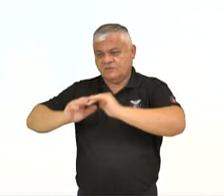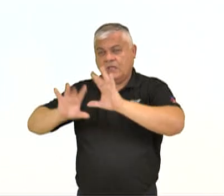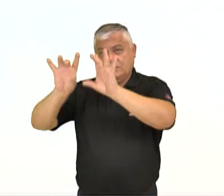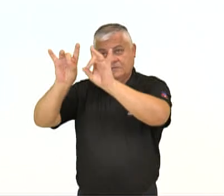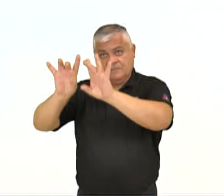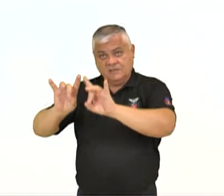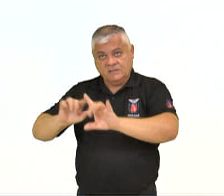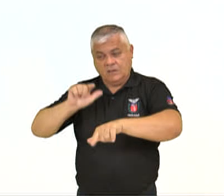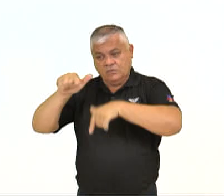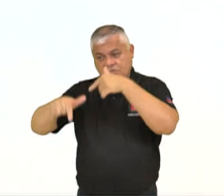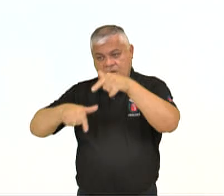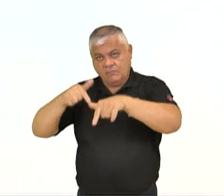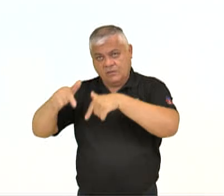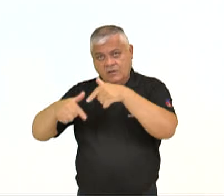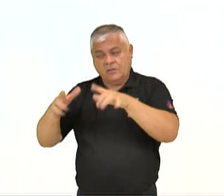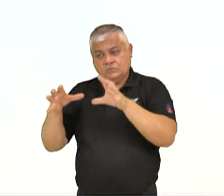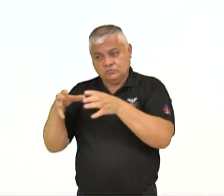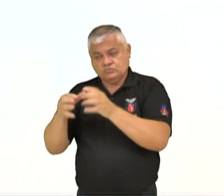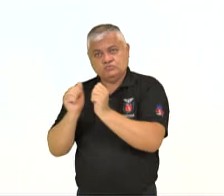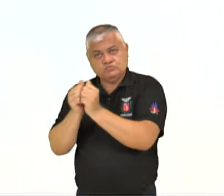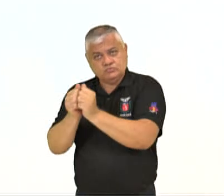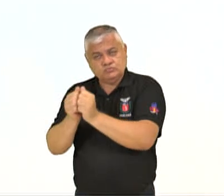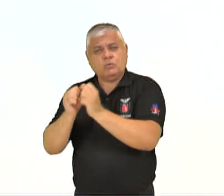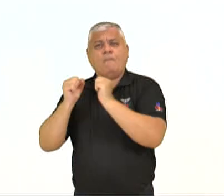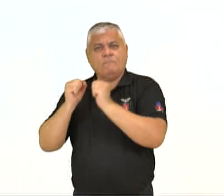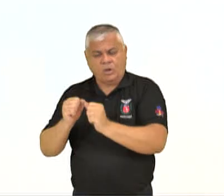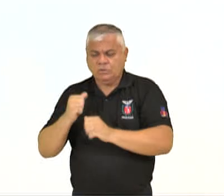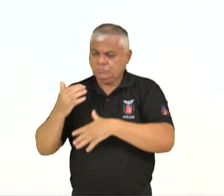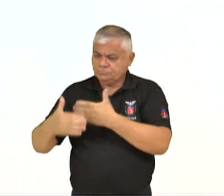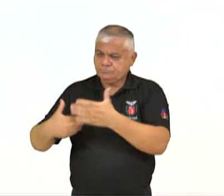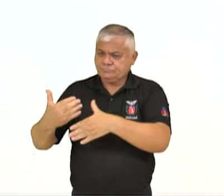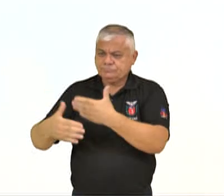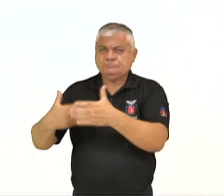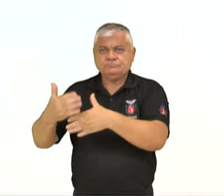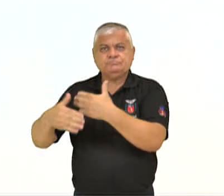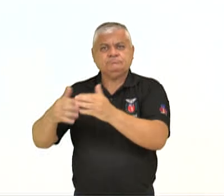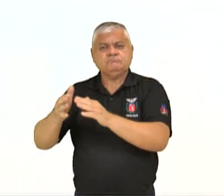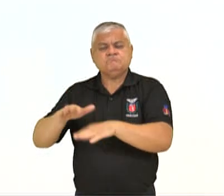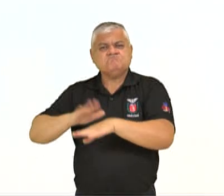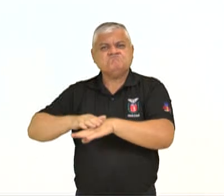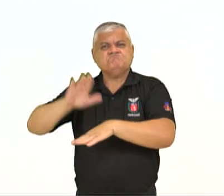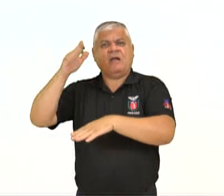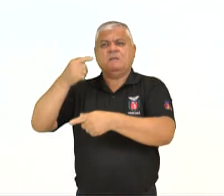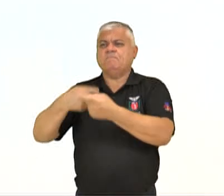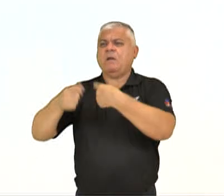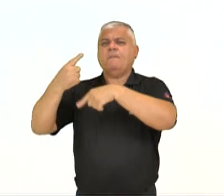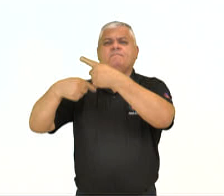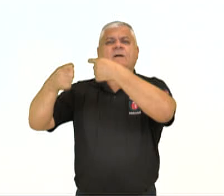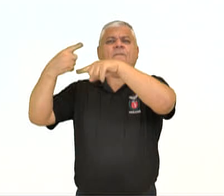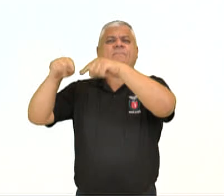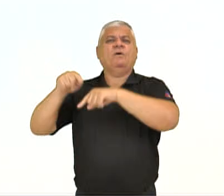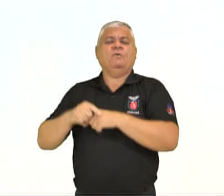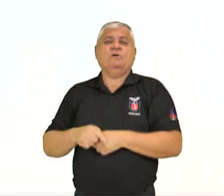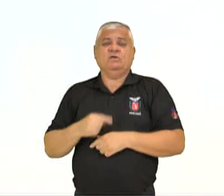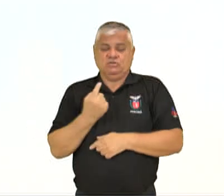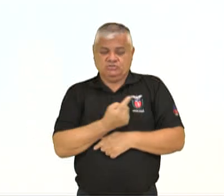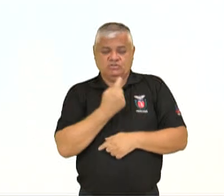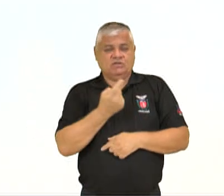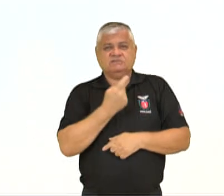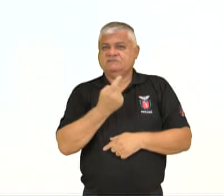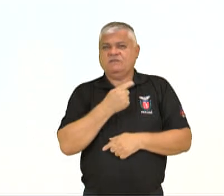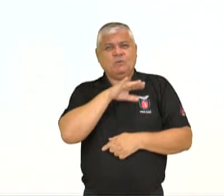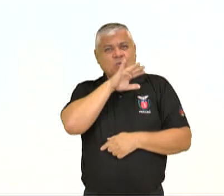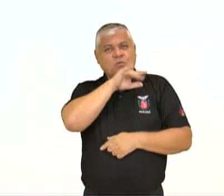trabalhando para um mesmo fim, eles podem produzir muito mais mercadorias do que se trabalhassem